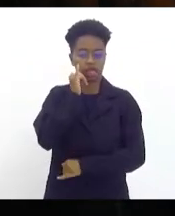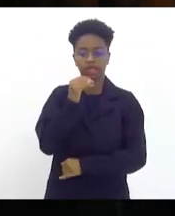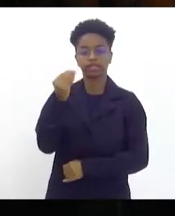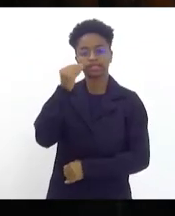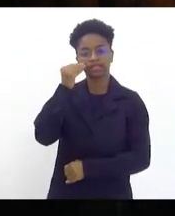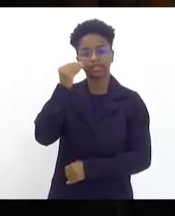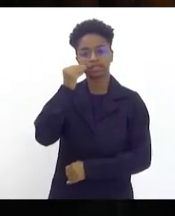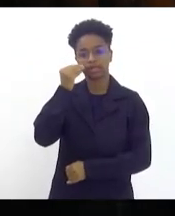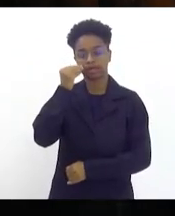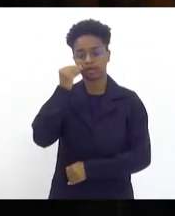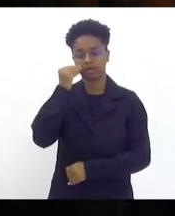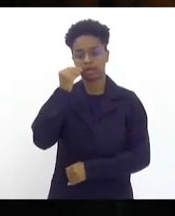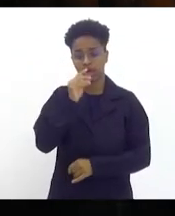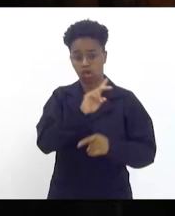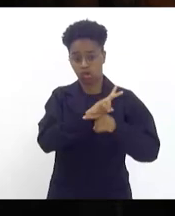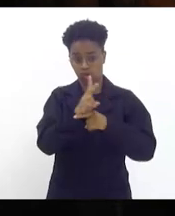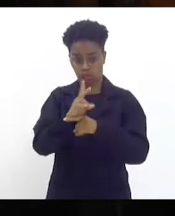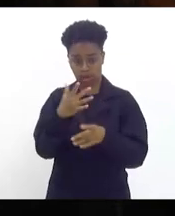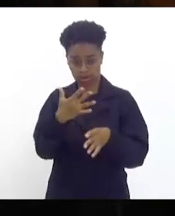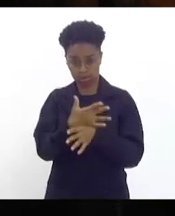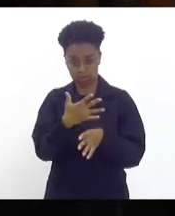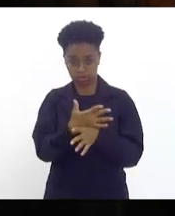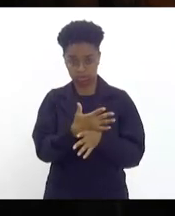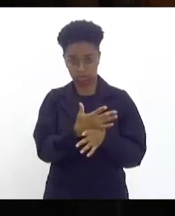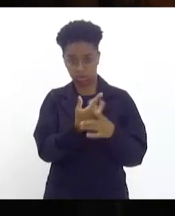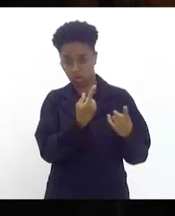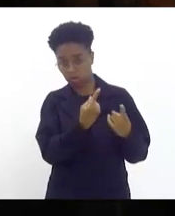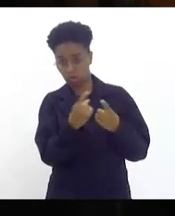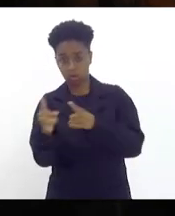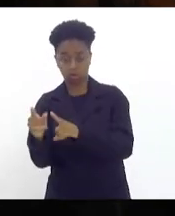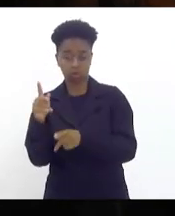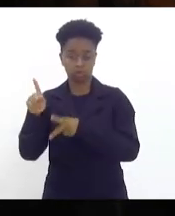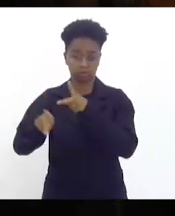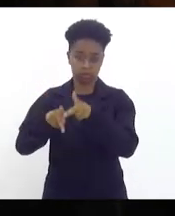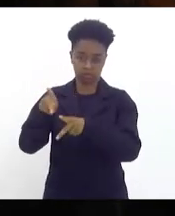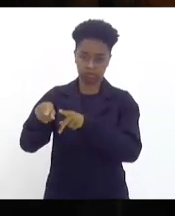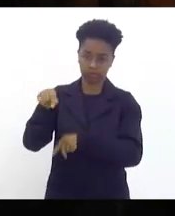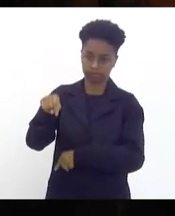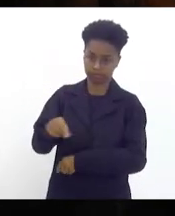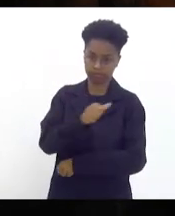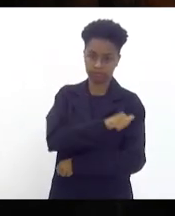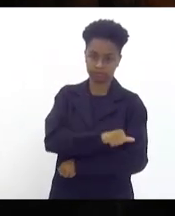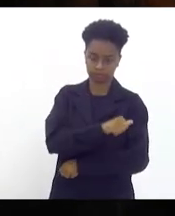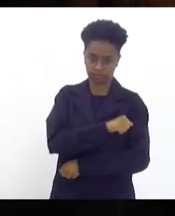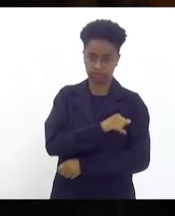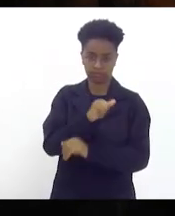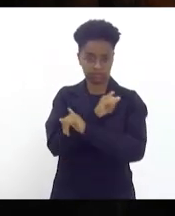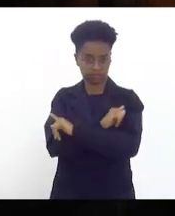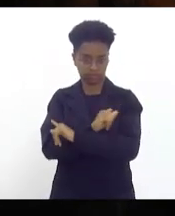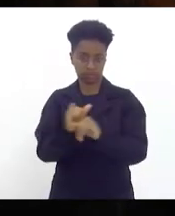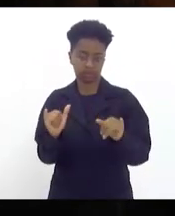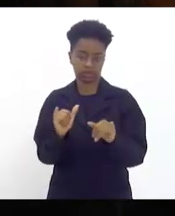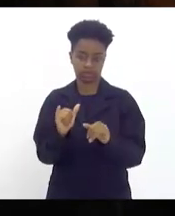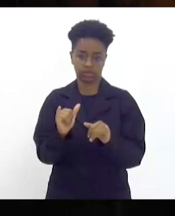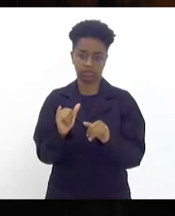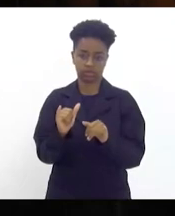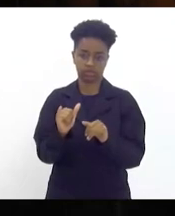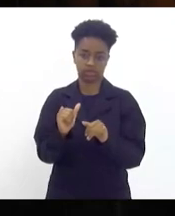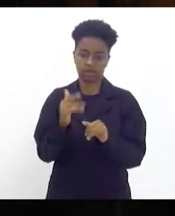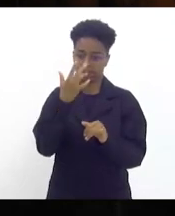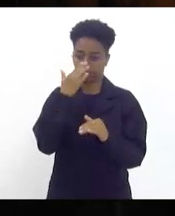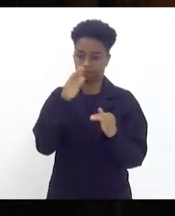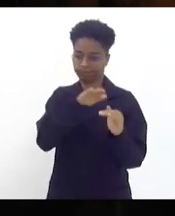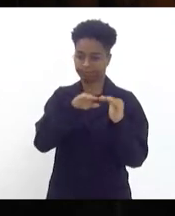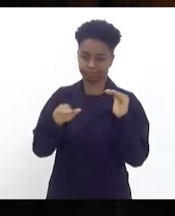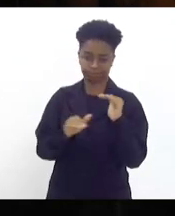primeiro lugar os guardas municipais contra a população do Rio de Janeiro alegando de forma subterrânea